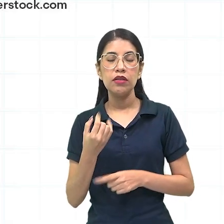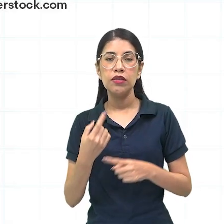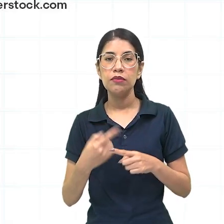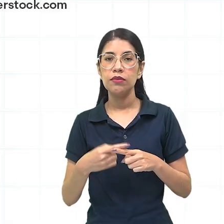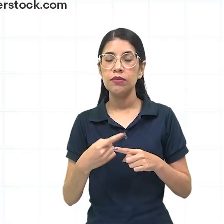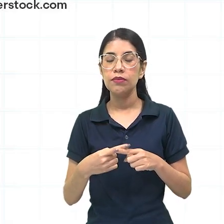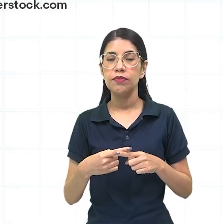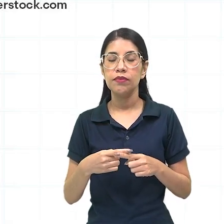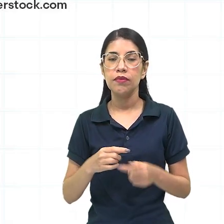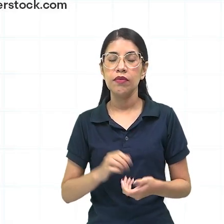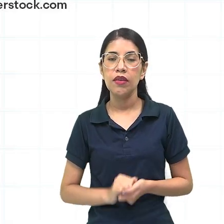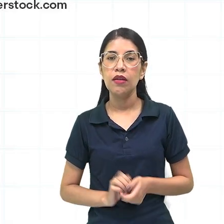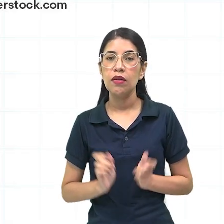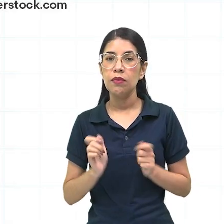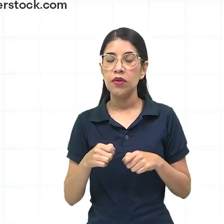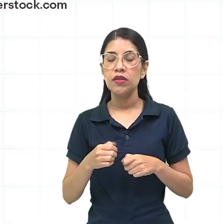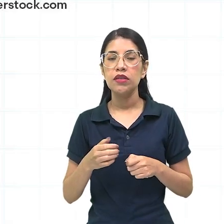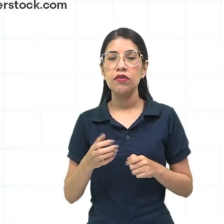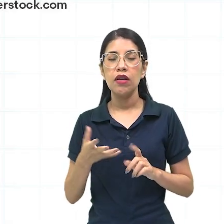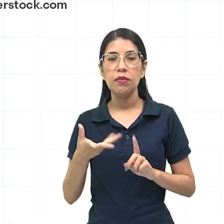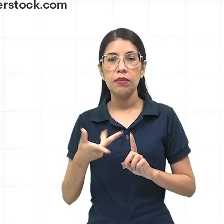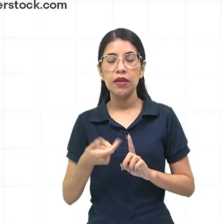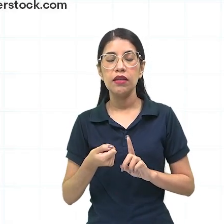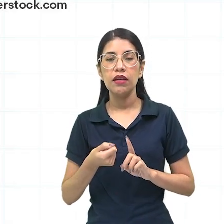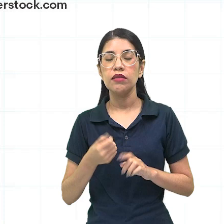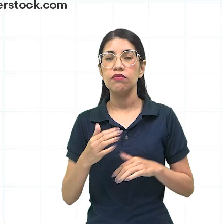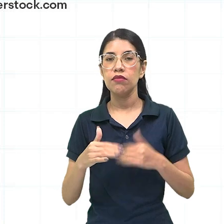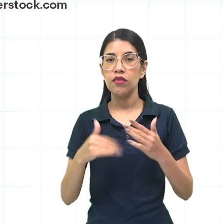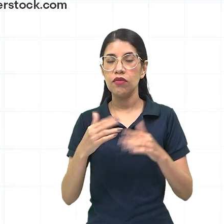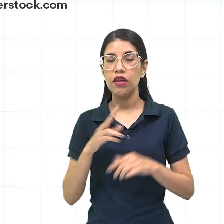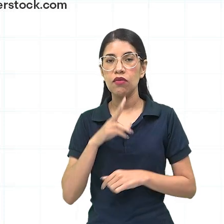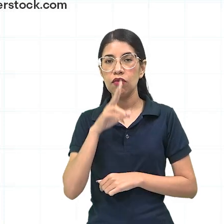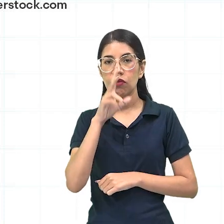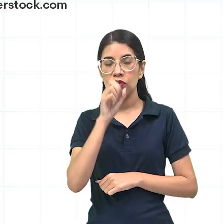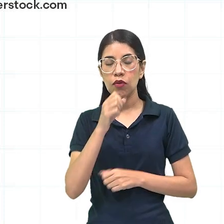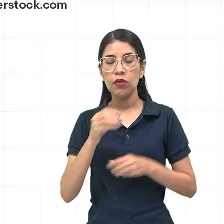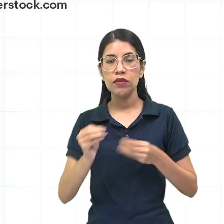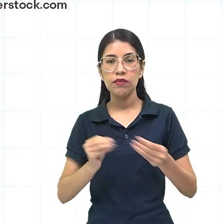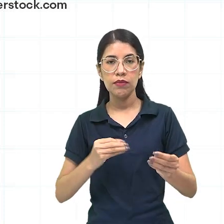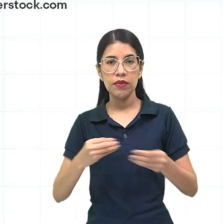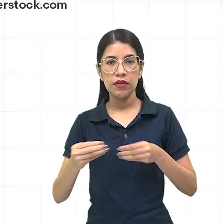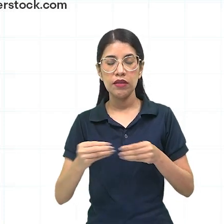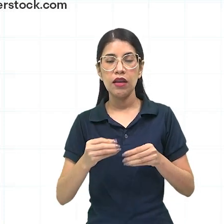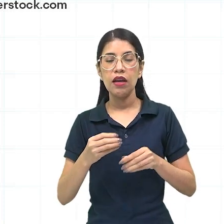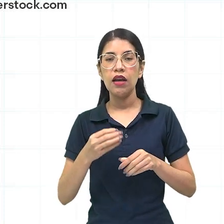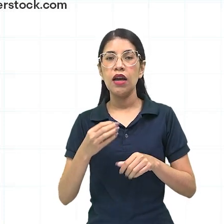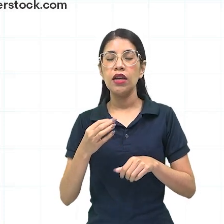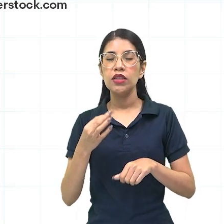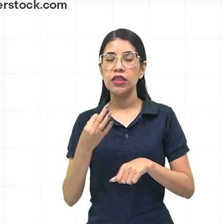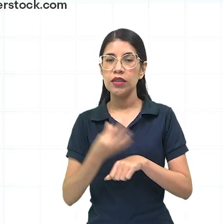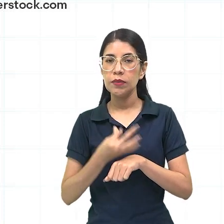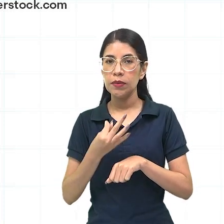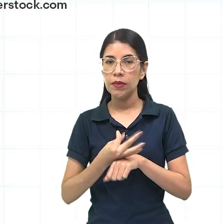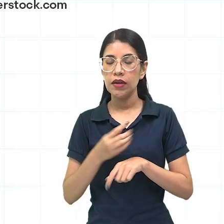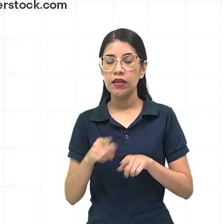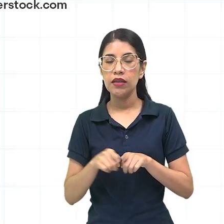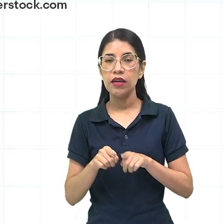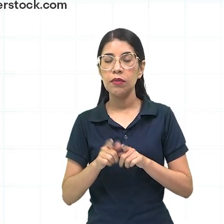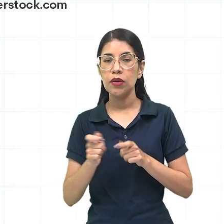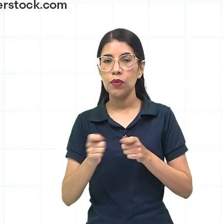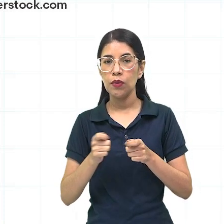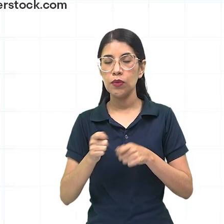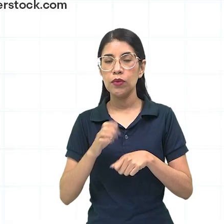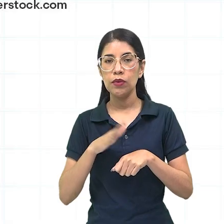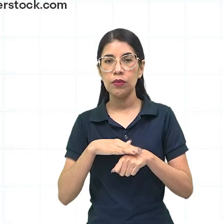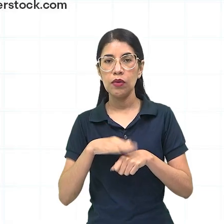física porque desenvolvem habilidades como força, flexibilidade, resistência, autocontrole